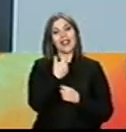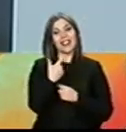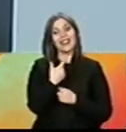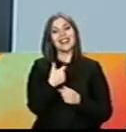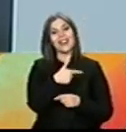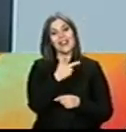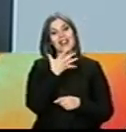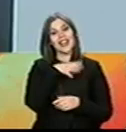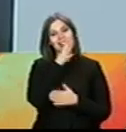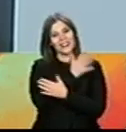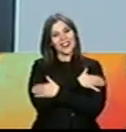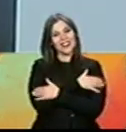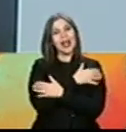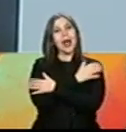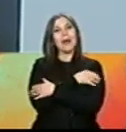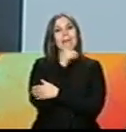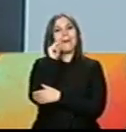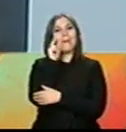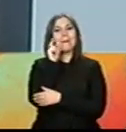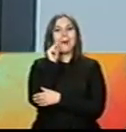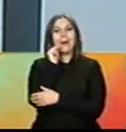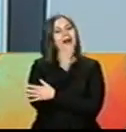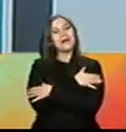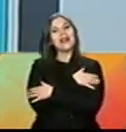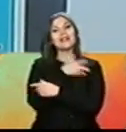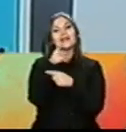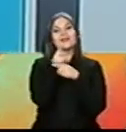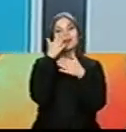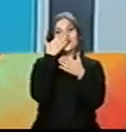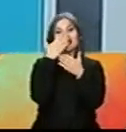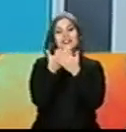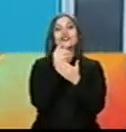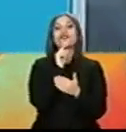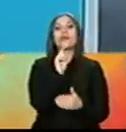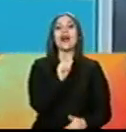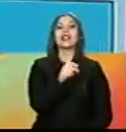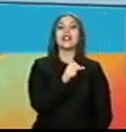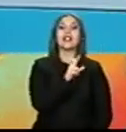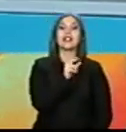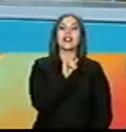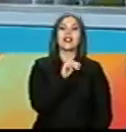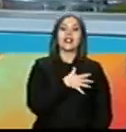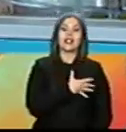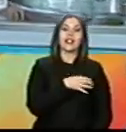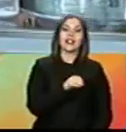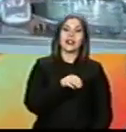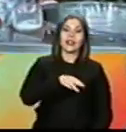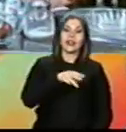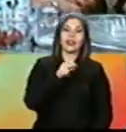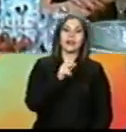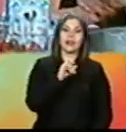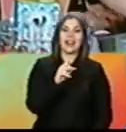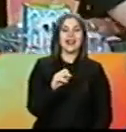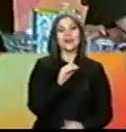Se quiseres mandar-lhe um abraço, manda. Um abraço, papá. Está ali nesta direção, manda-lhe aqui. Como é que ele se chama? Arlindo, Sr. Arlindo Maia. Pronto, está a mandar-lhe um